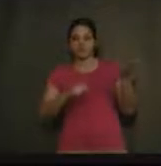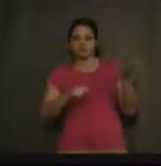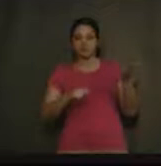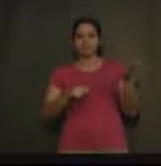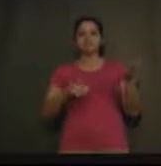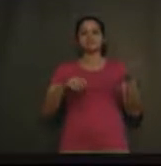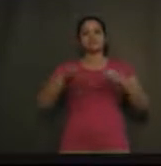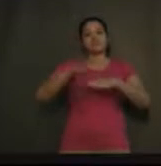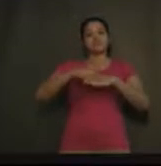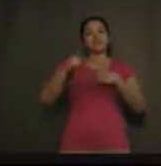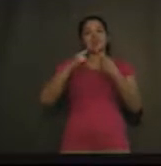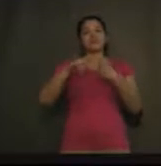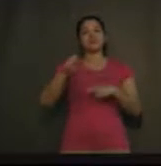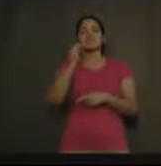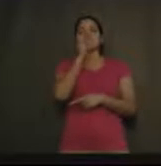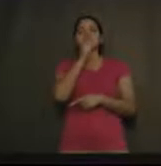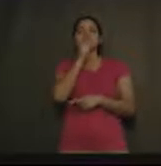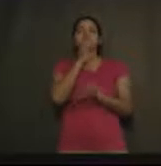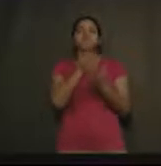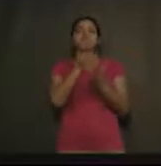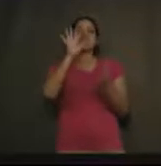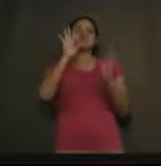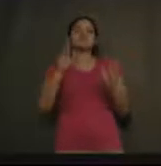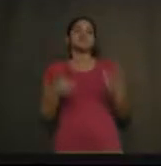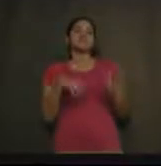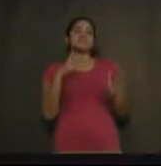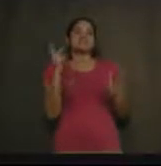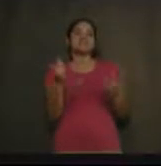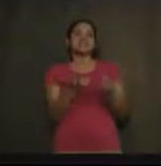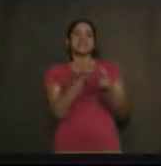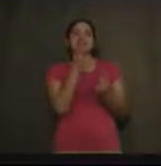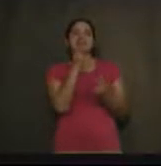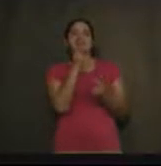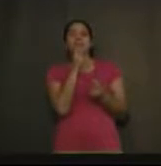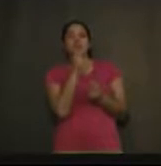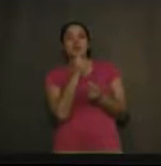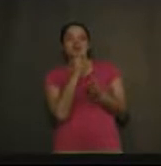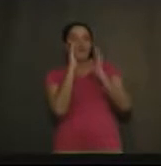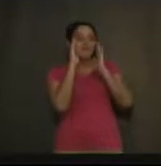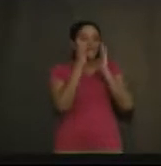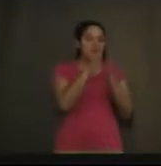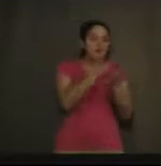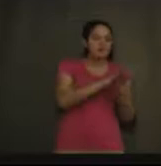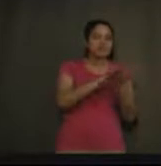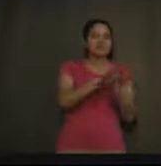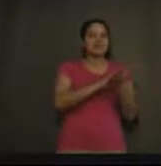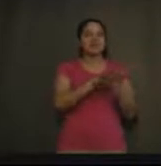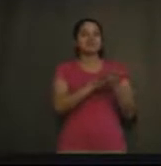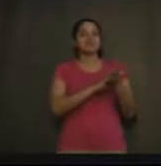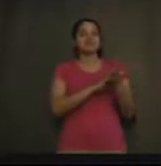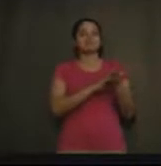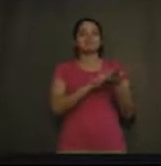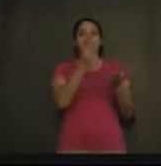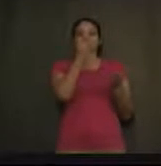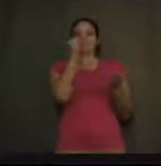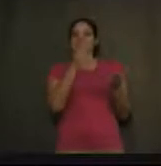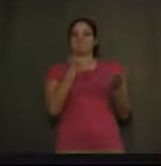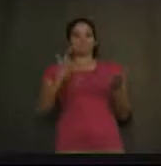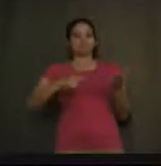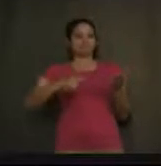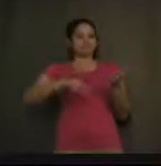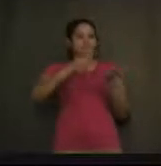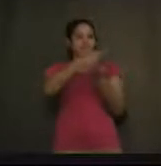Mitaclef optou por esquecer o assunto. Quando o artigo saiu publicado sem o relatório do júri,